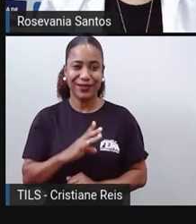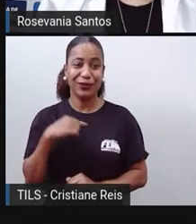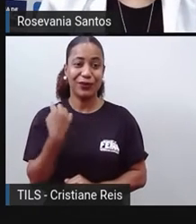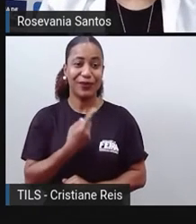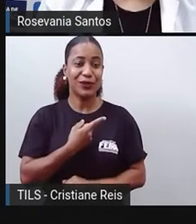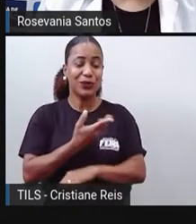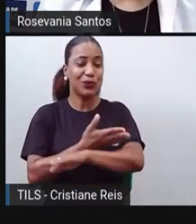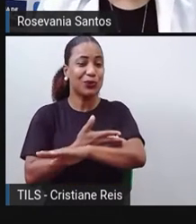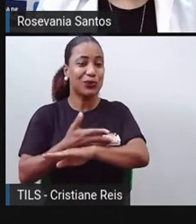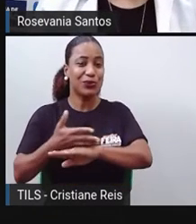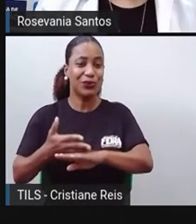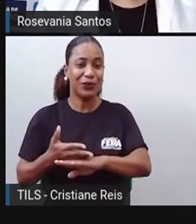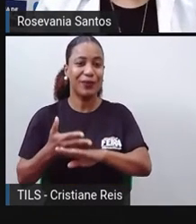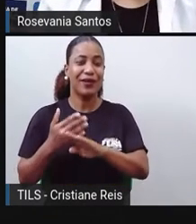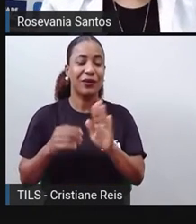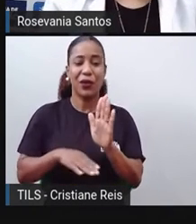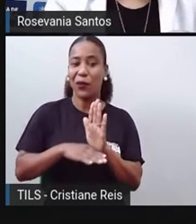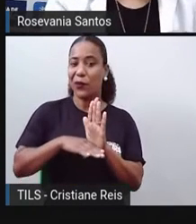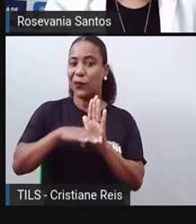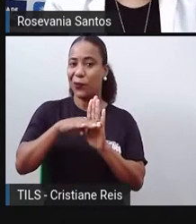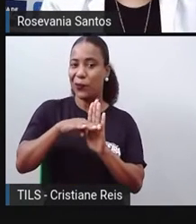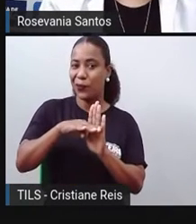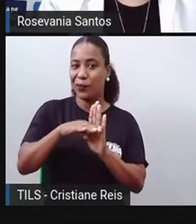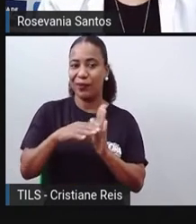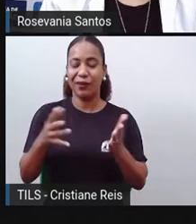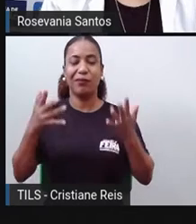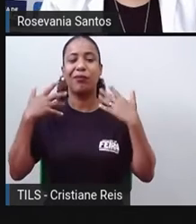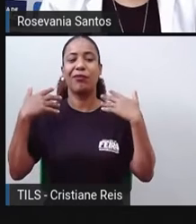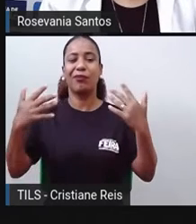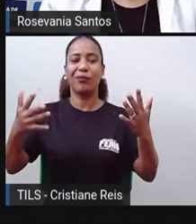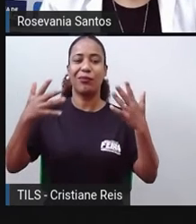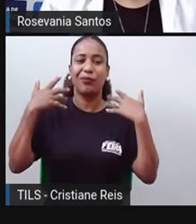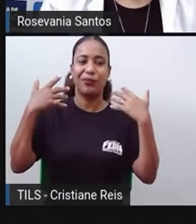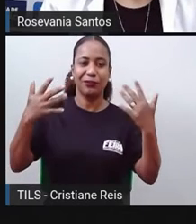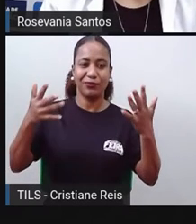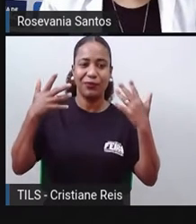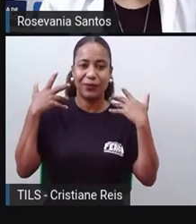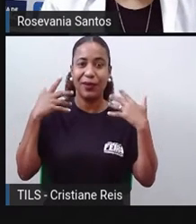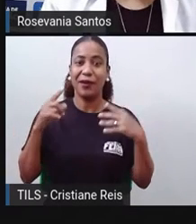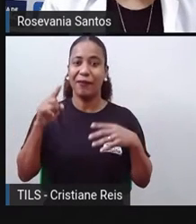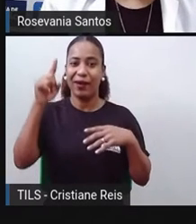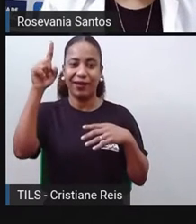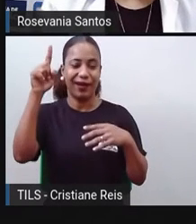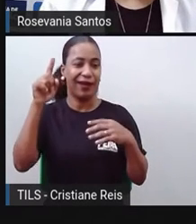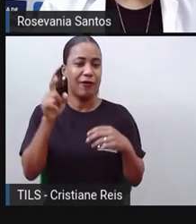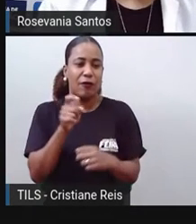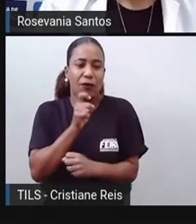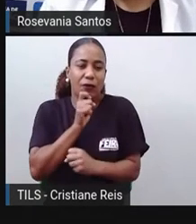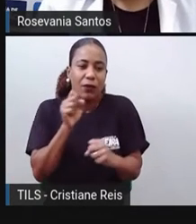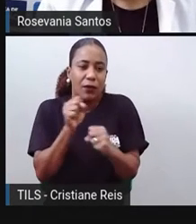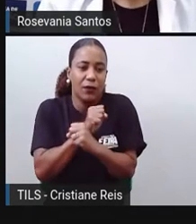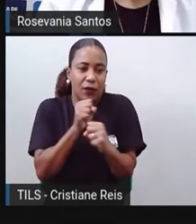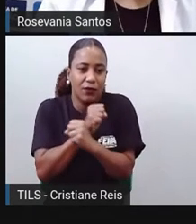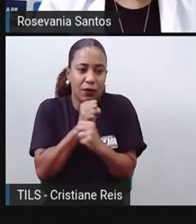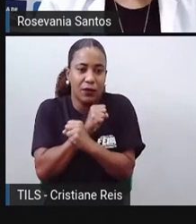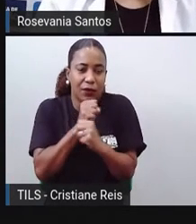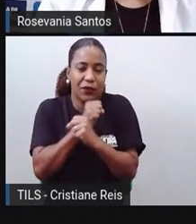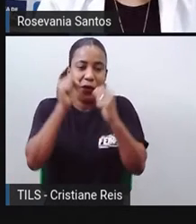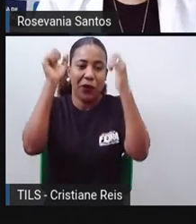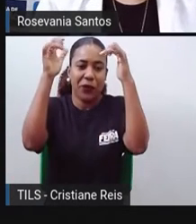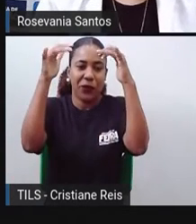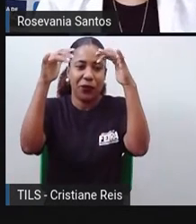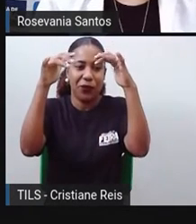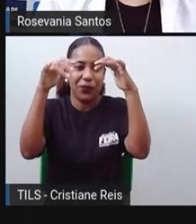aí você está falando o tempo todo desse solinho coberto, né, de neve o tempo todo, então é diferente para a gente.